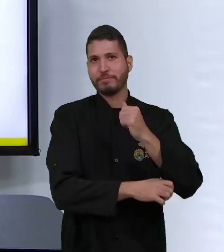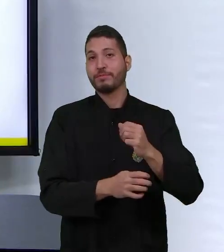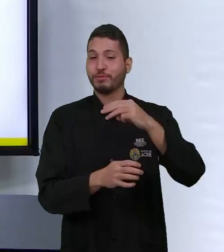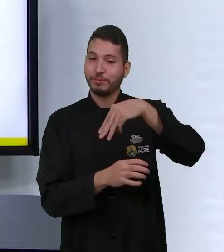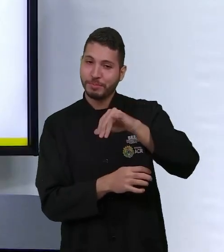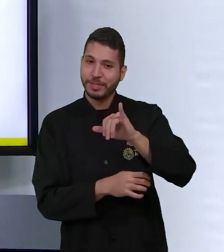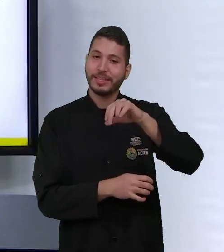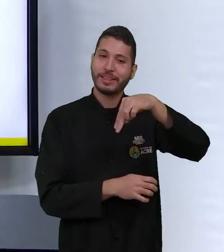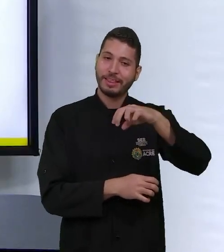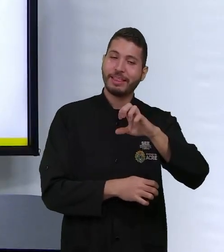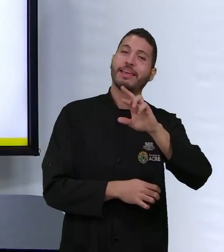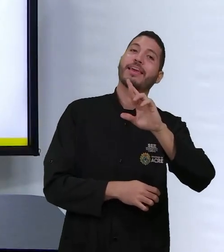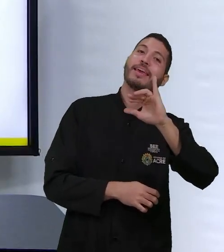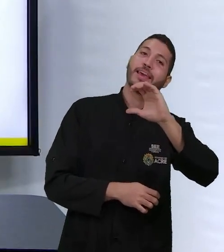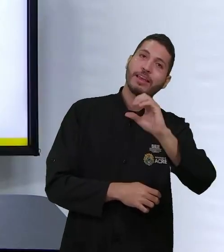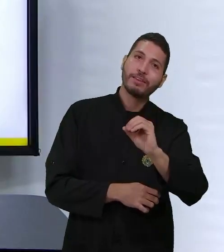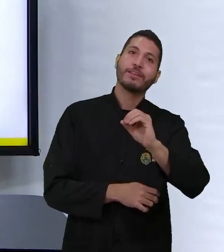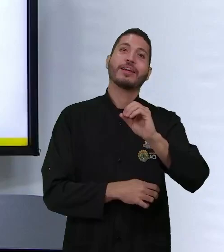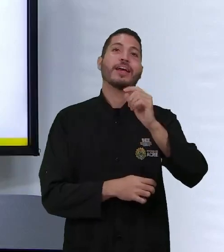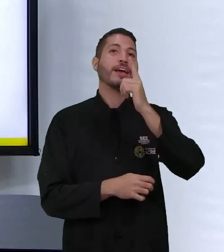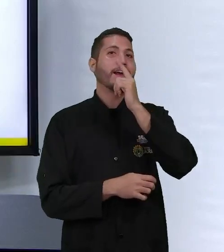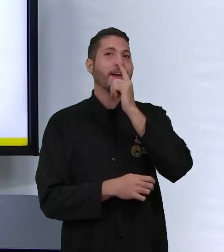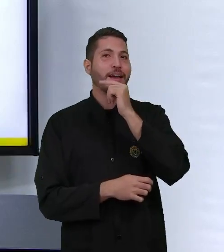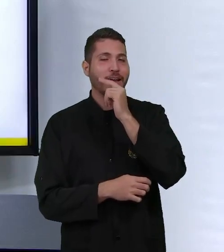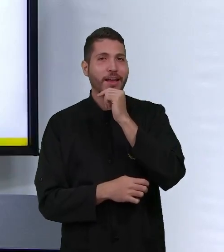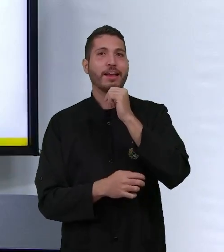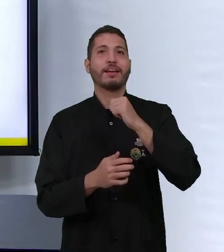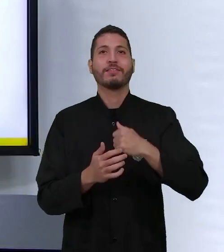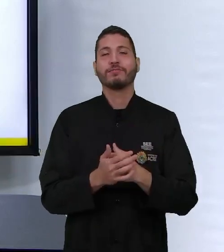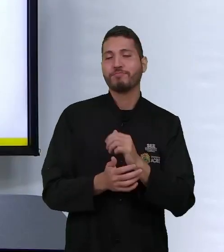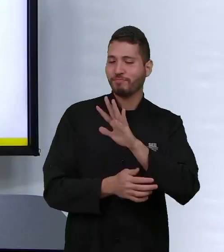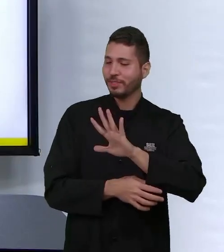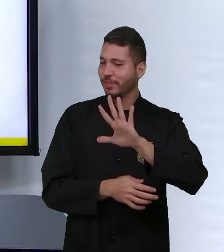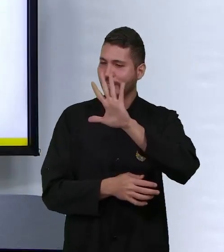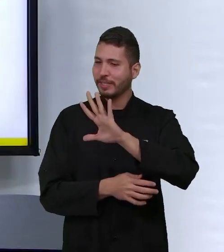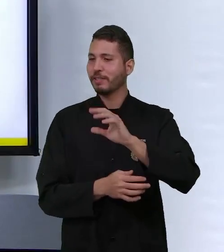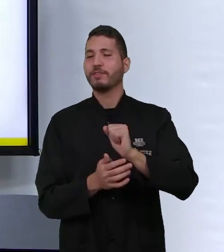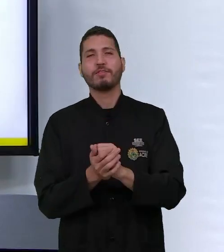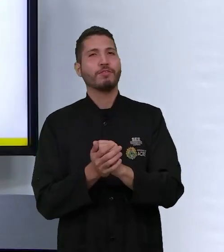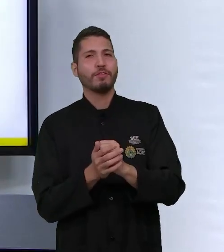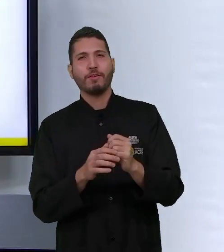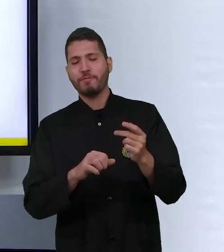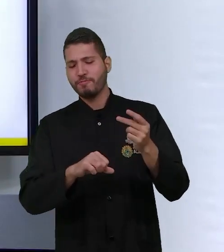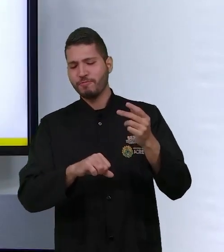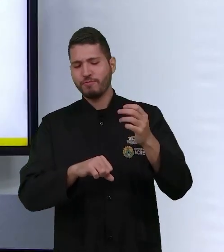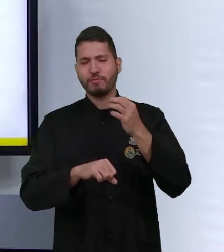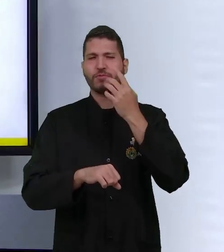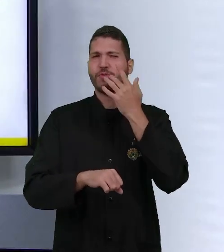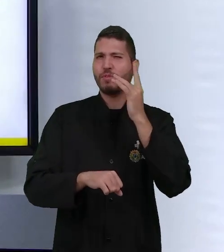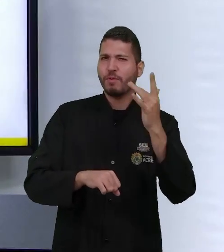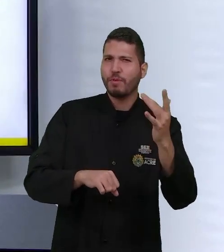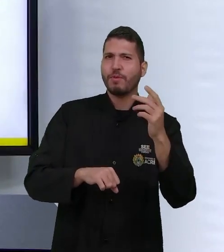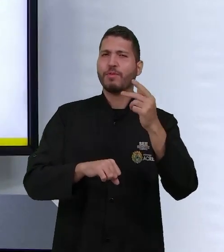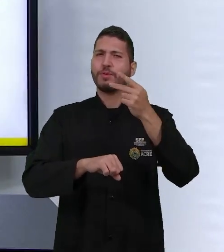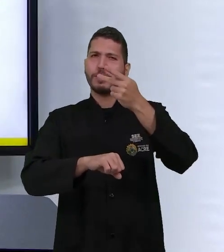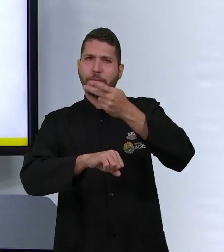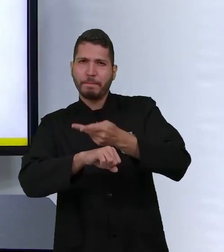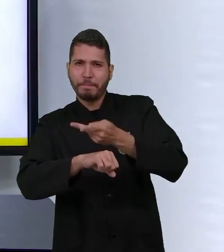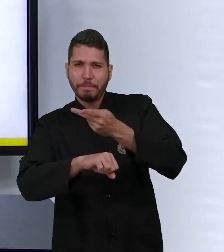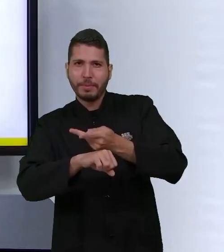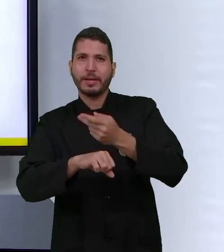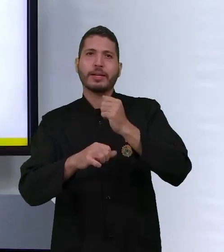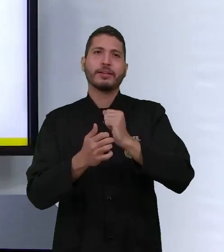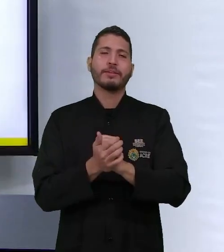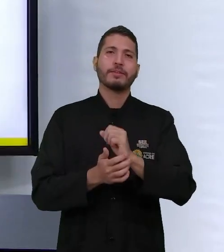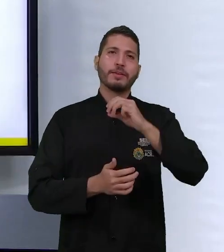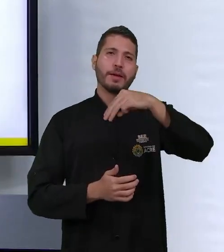minérios, a água, os minerais de uma forma geral, o ouro, a prata, o cobre, o ferro, o titânio, o